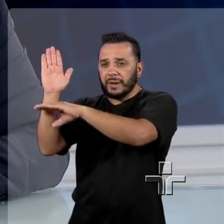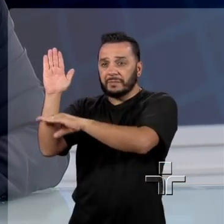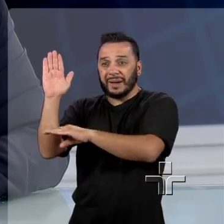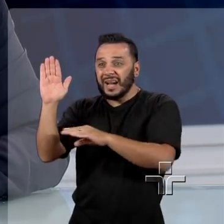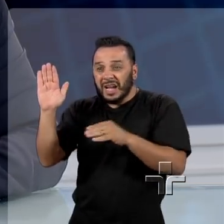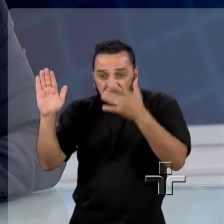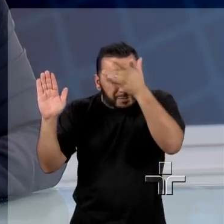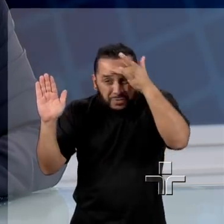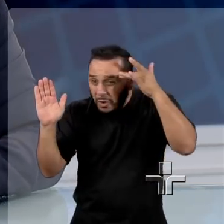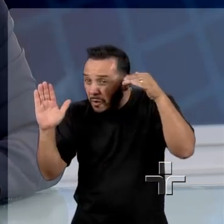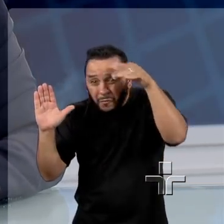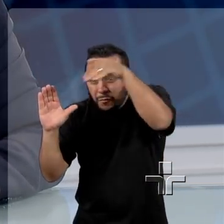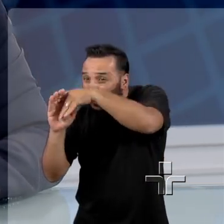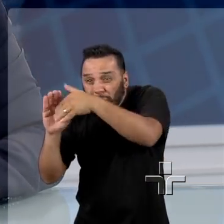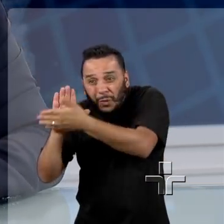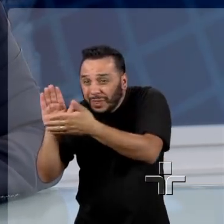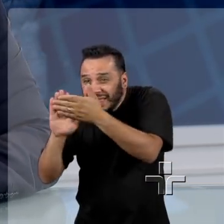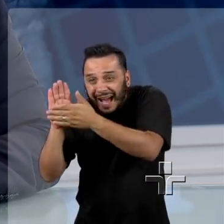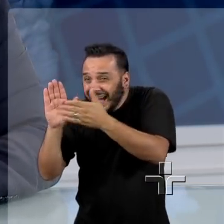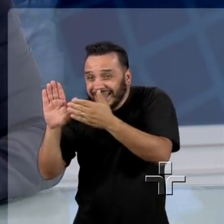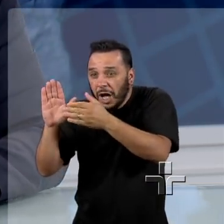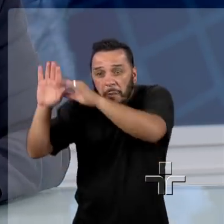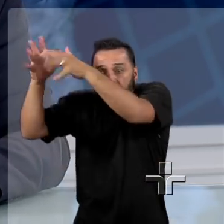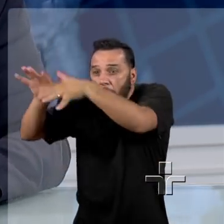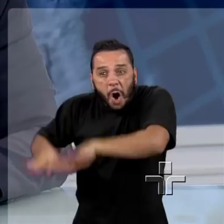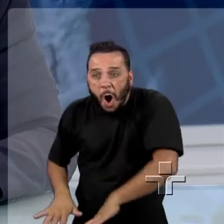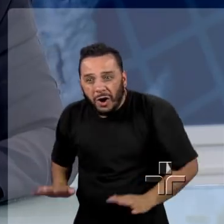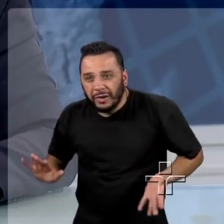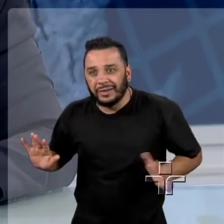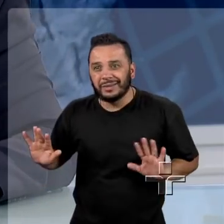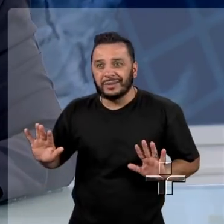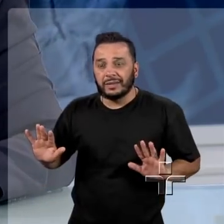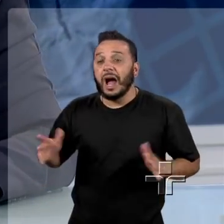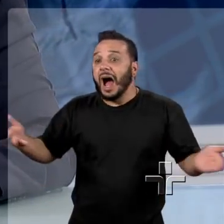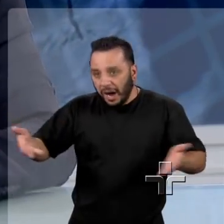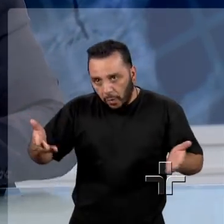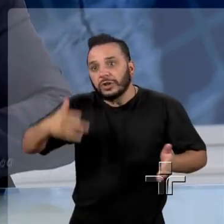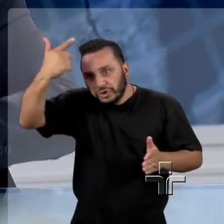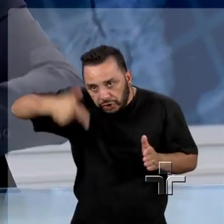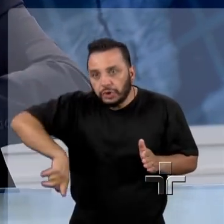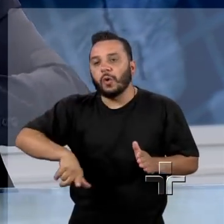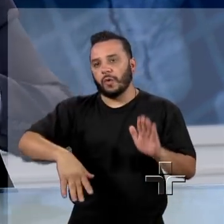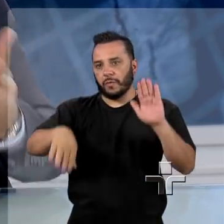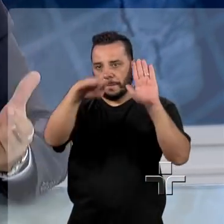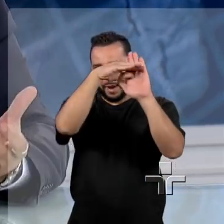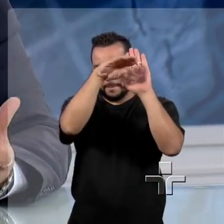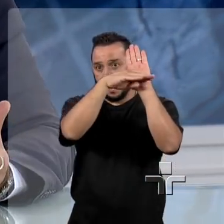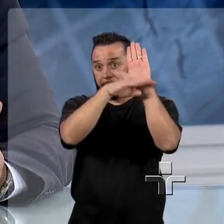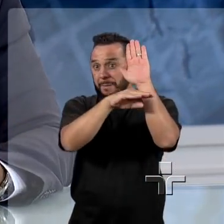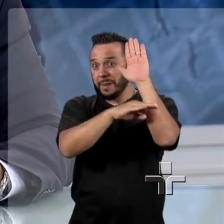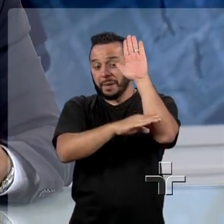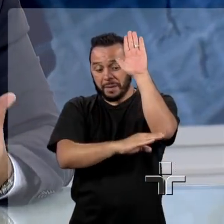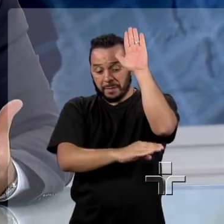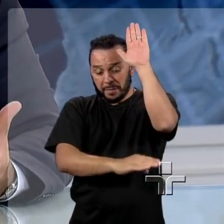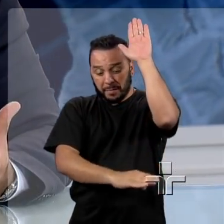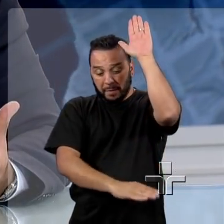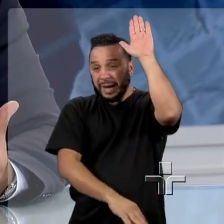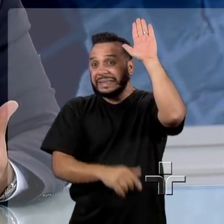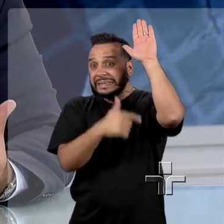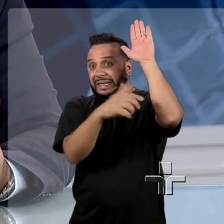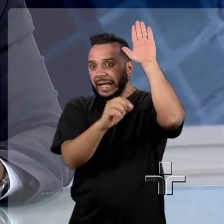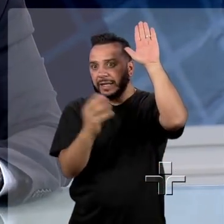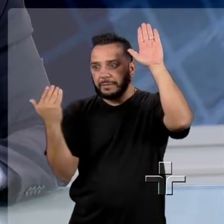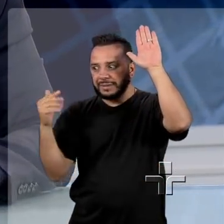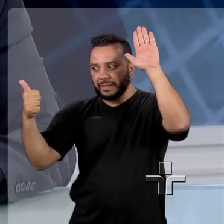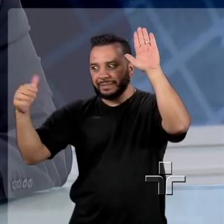destruídas, né? Não sobrou nada das 10 medidas. Então, este novo pacote, que ele foi ampliado, são 70